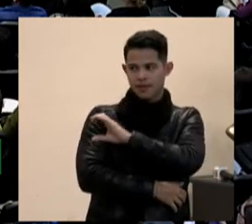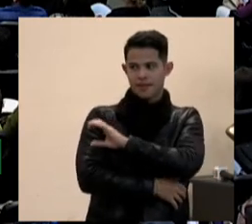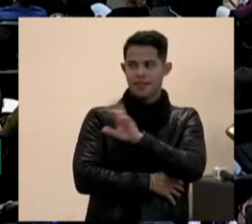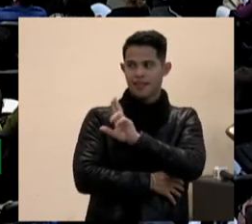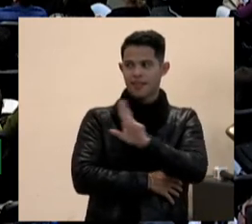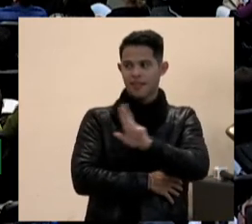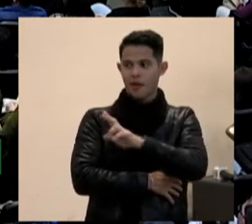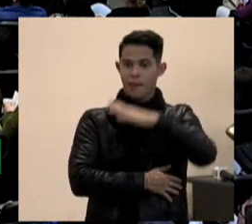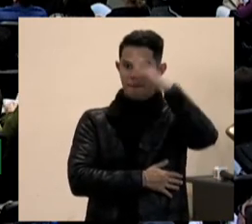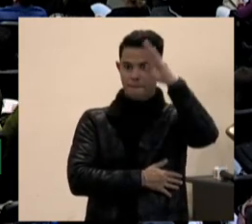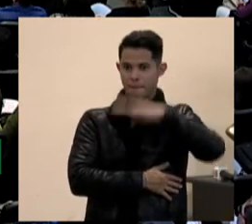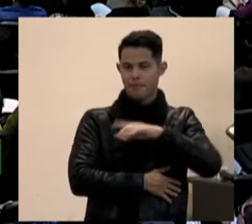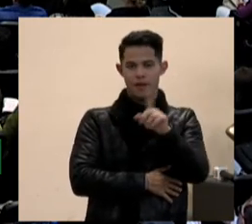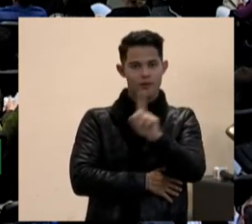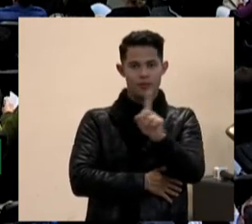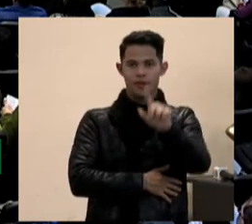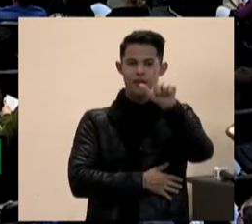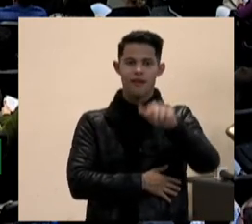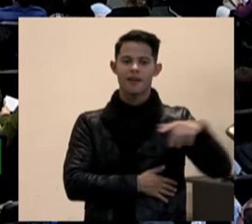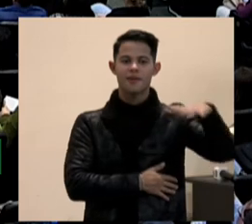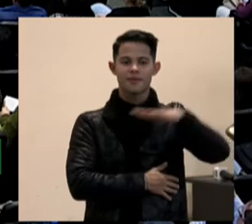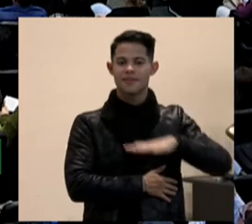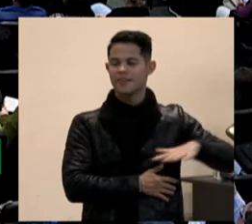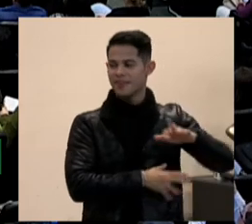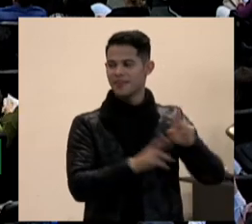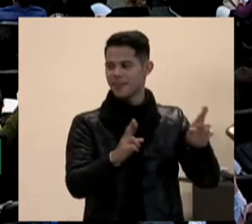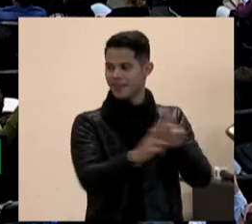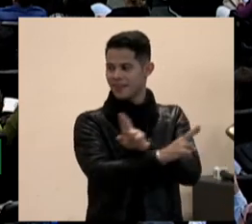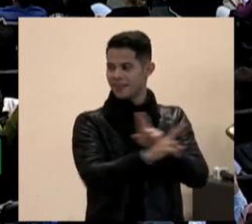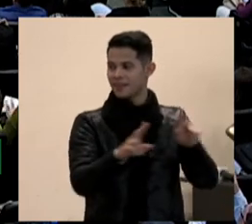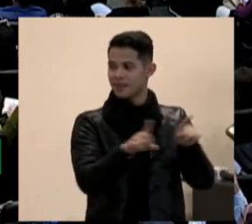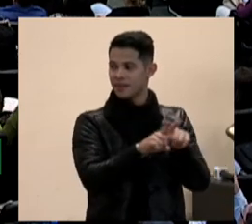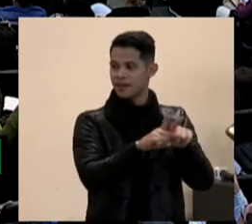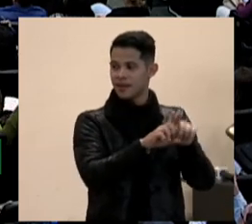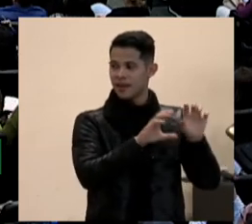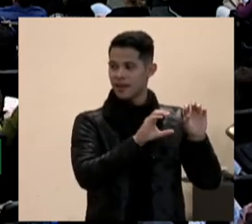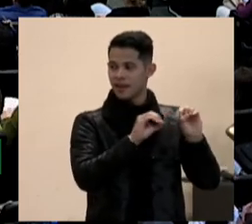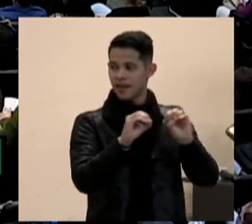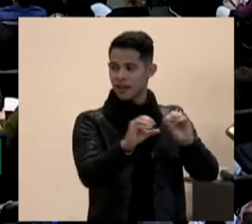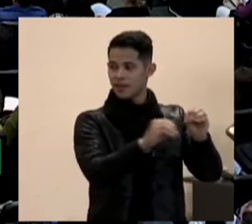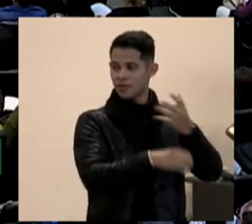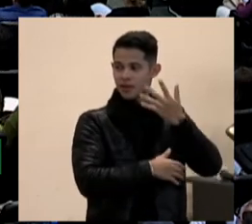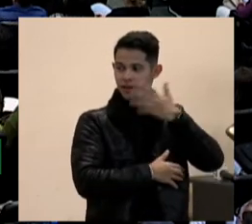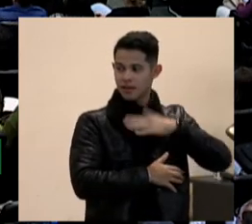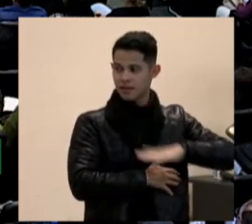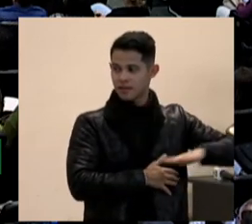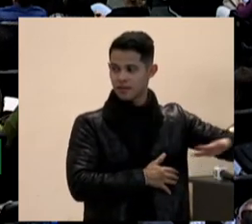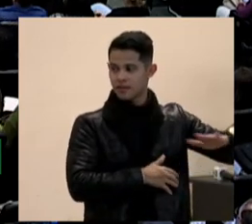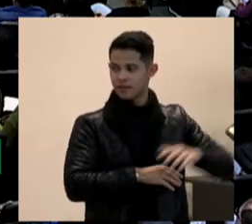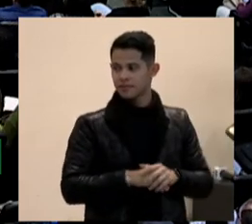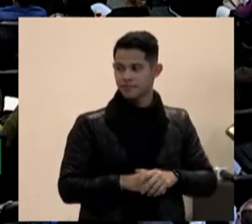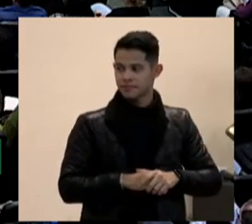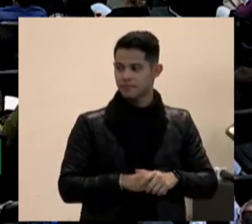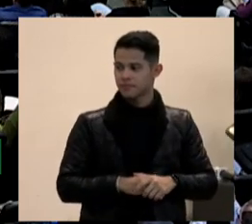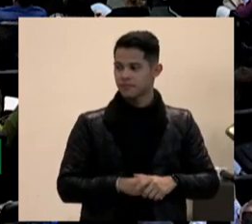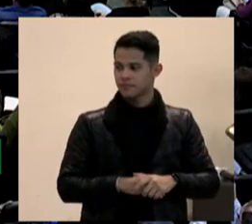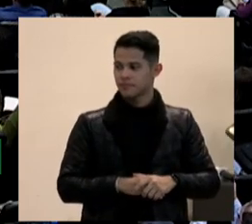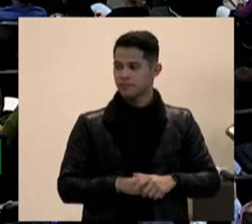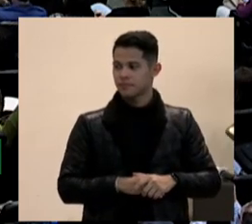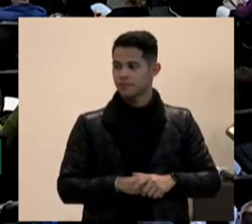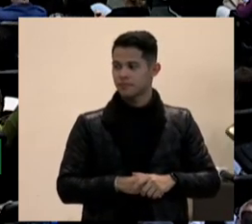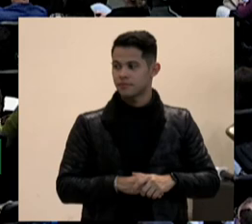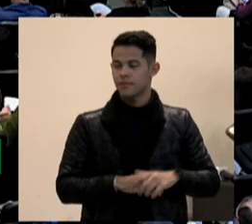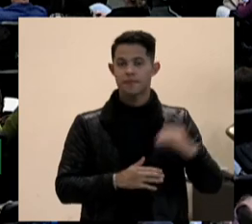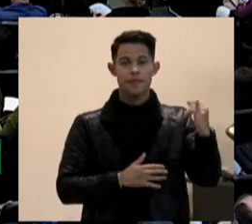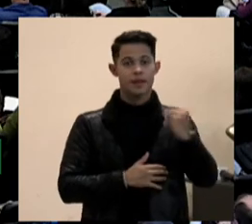de encontro, de relações e de educação das crianças, aí desde bebês, né? Bom, importante